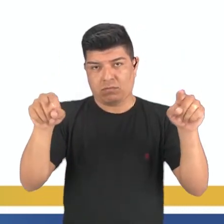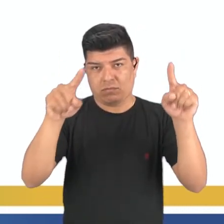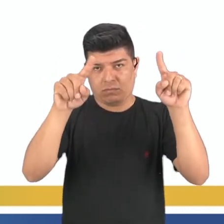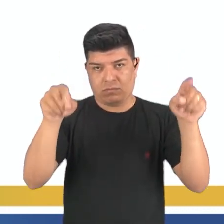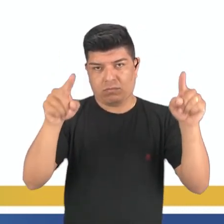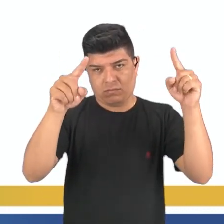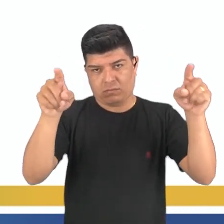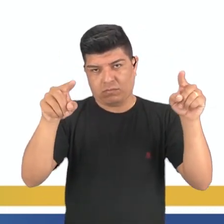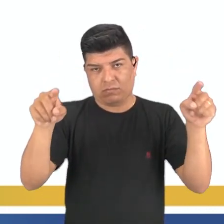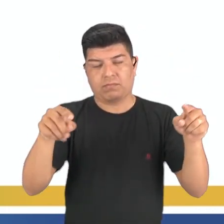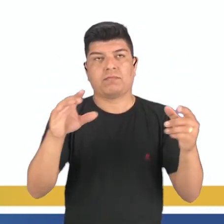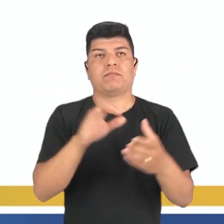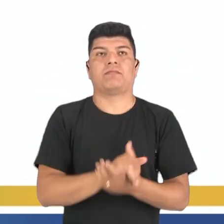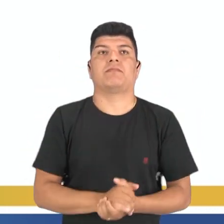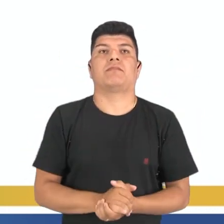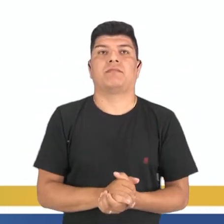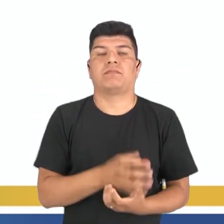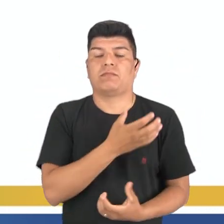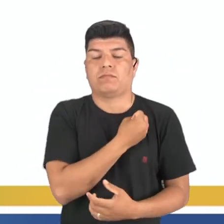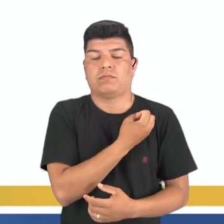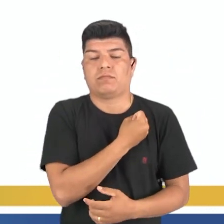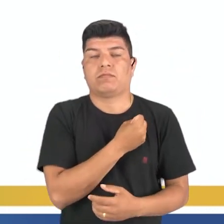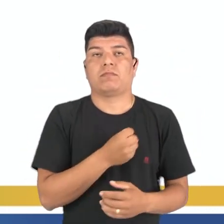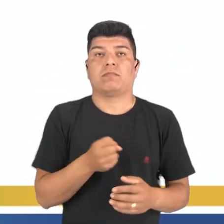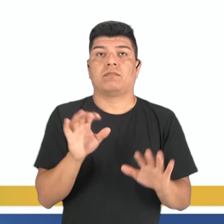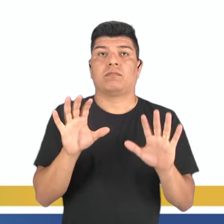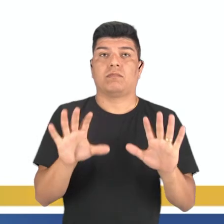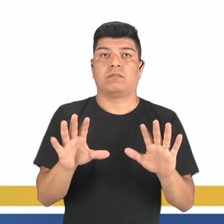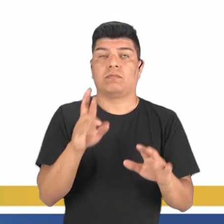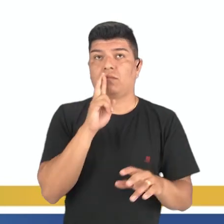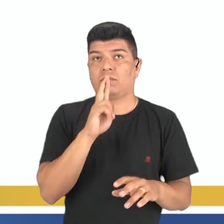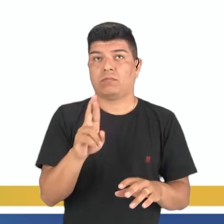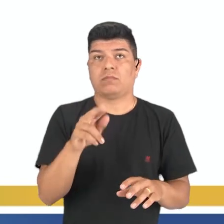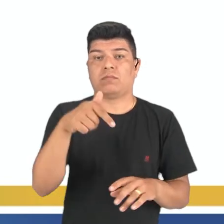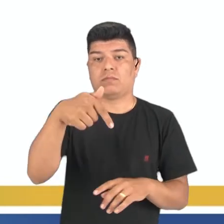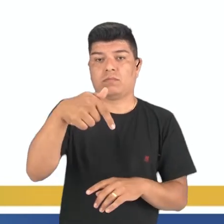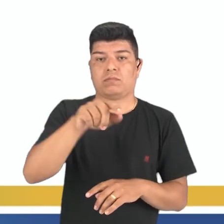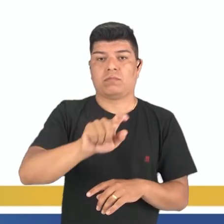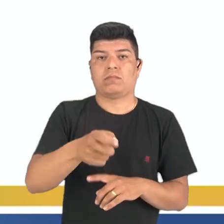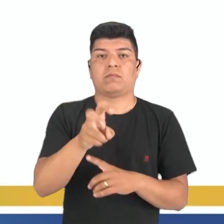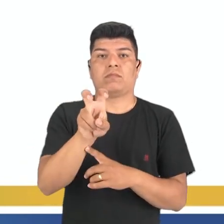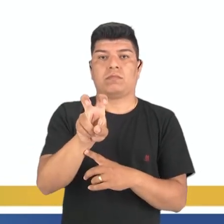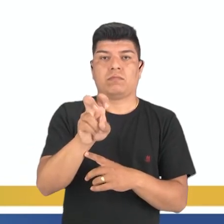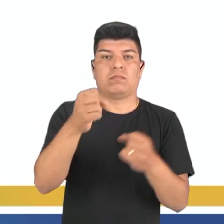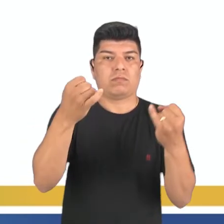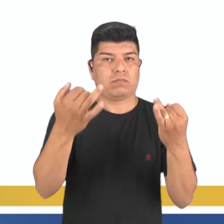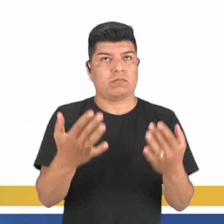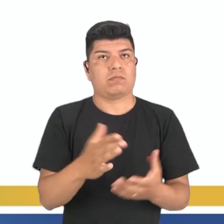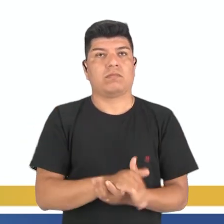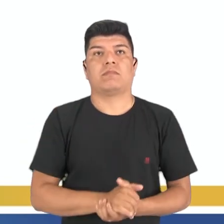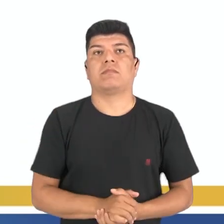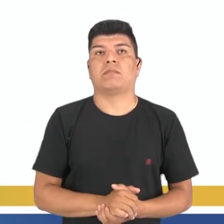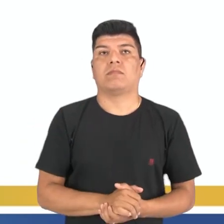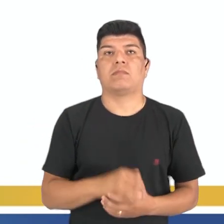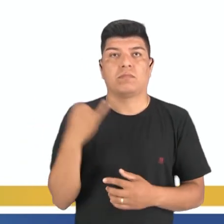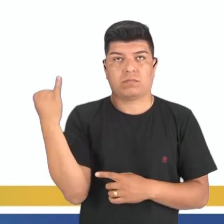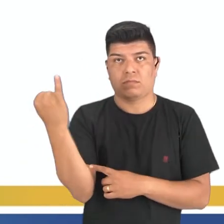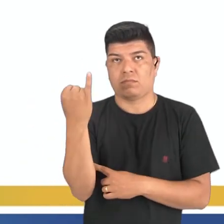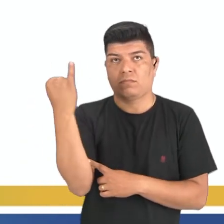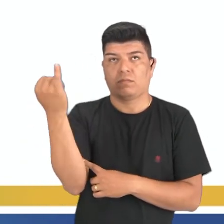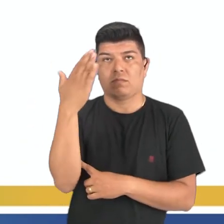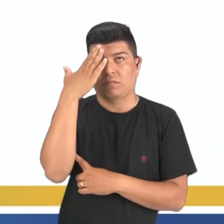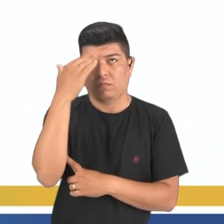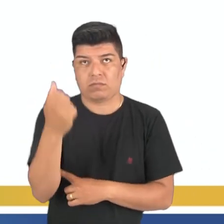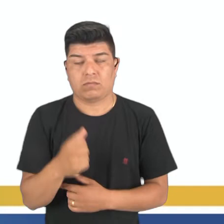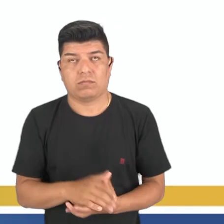numérica. Portanto, né, o resultado dela é 7,5, como eu já falei. Aqui é muito